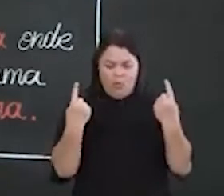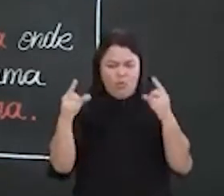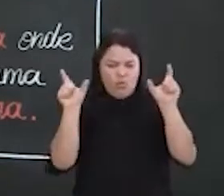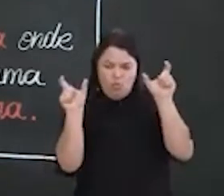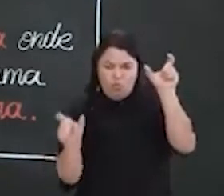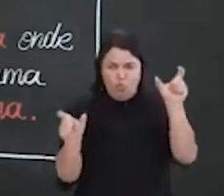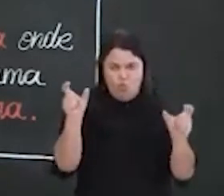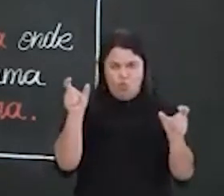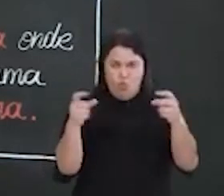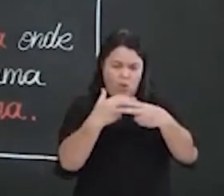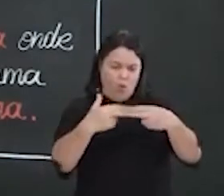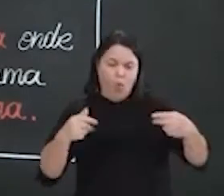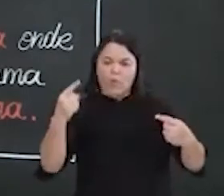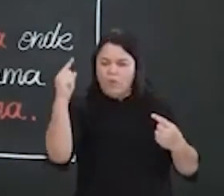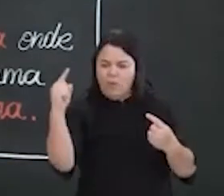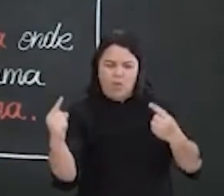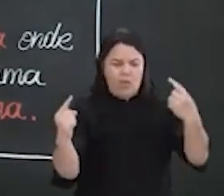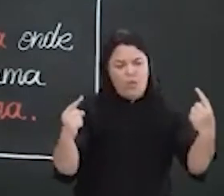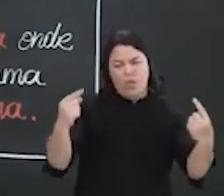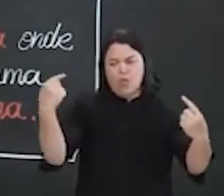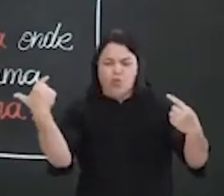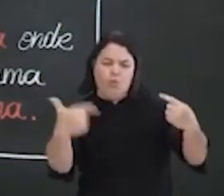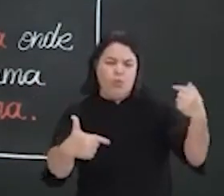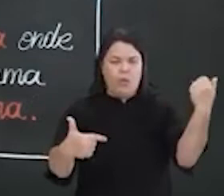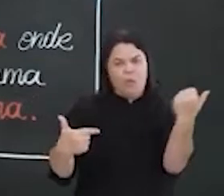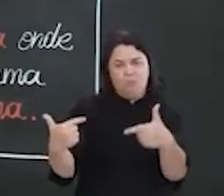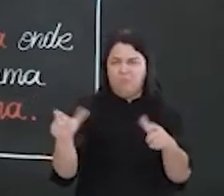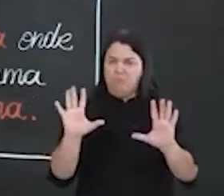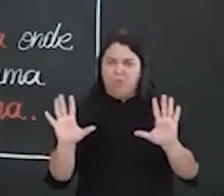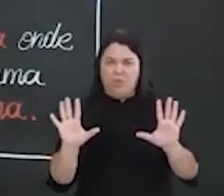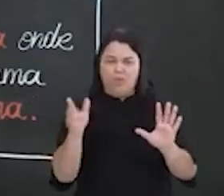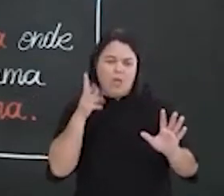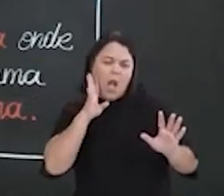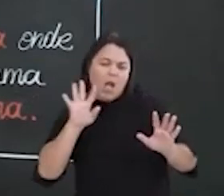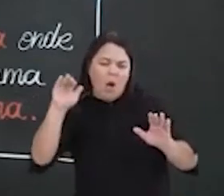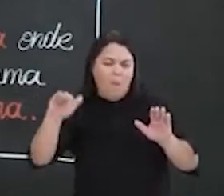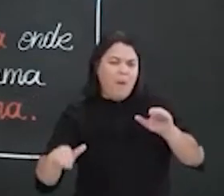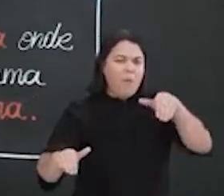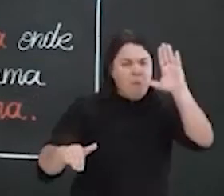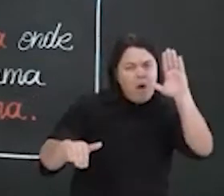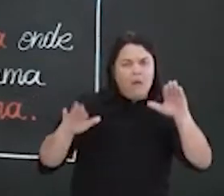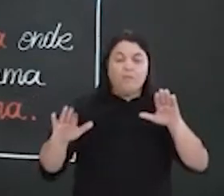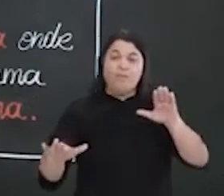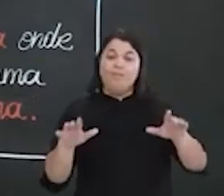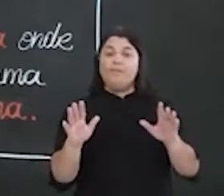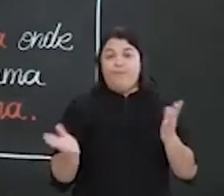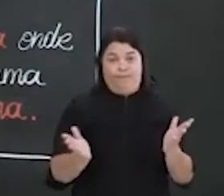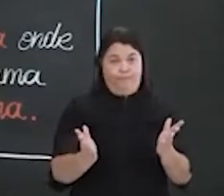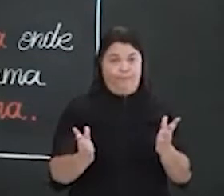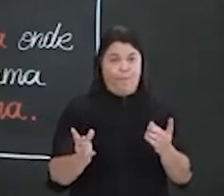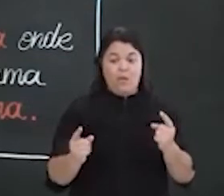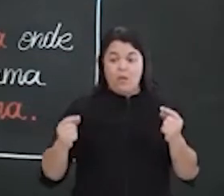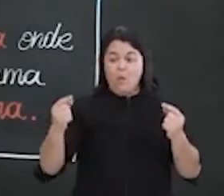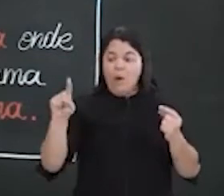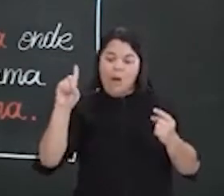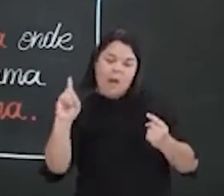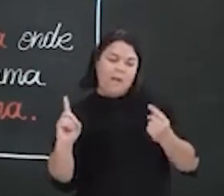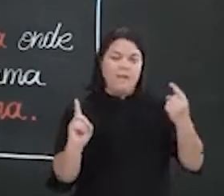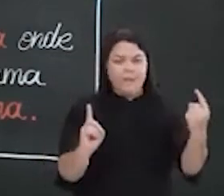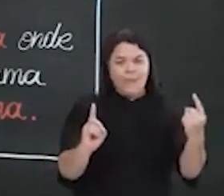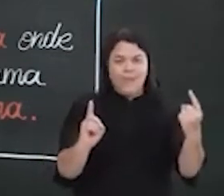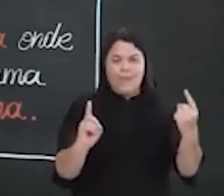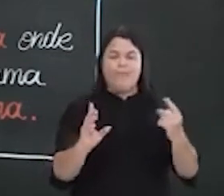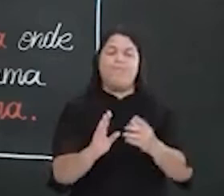2 elementos, né? Eu estou dizendo que uma aula é mais interessante que a outra, uma aula é menos interessante que a outra, uma aula é